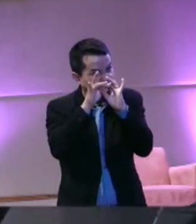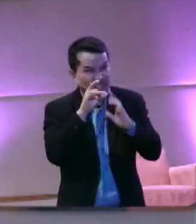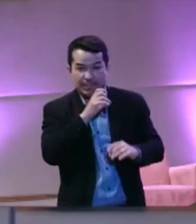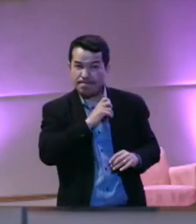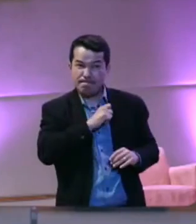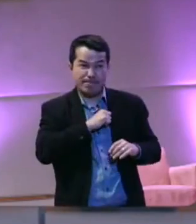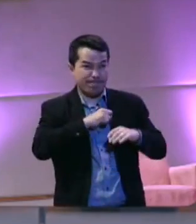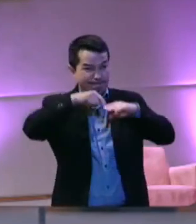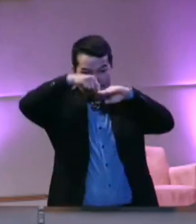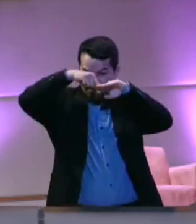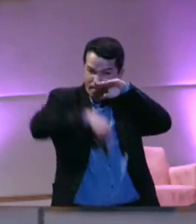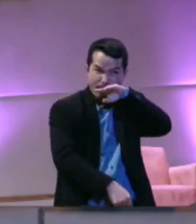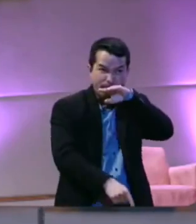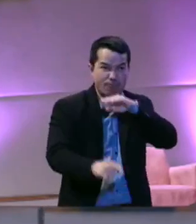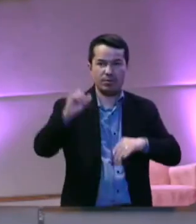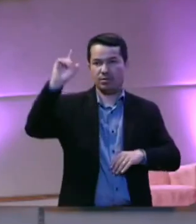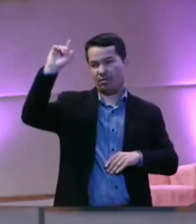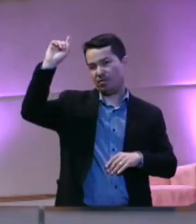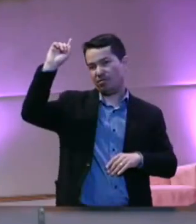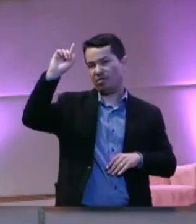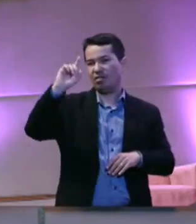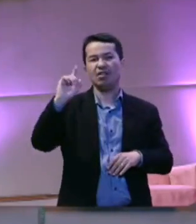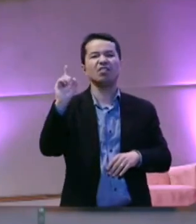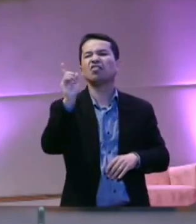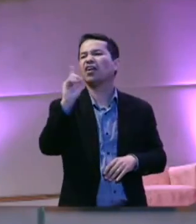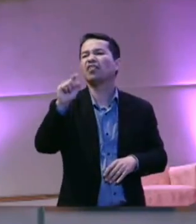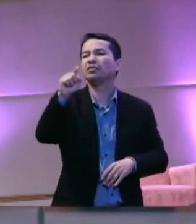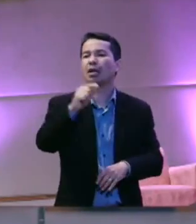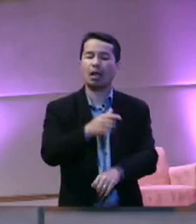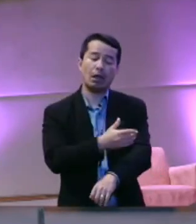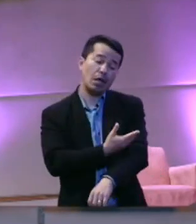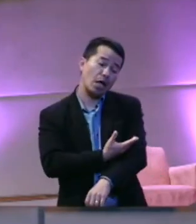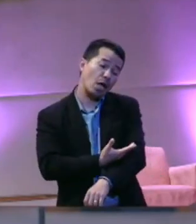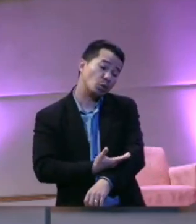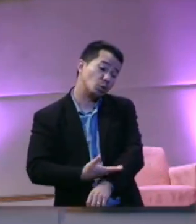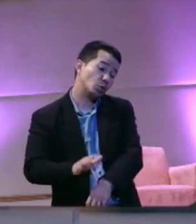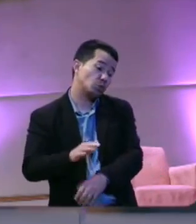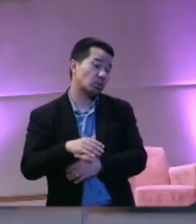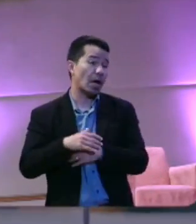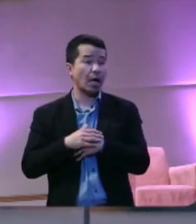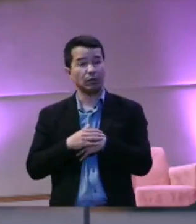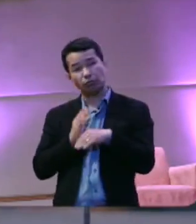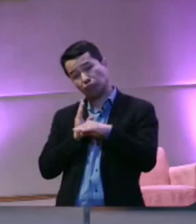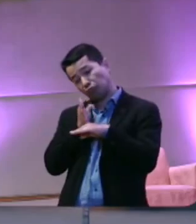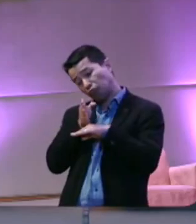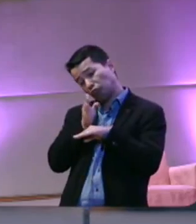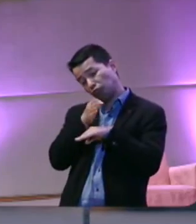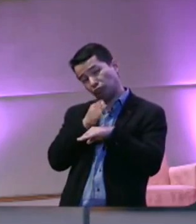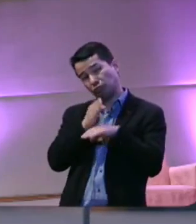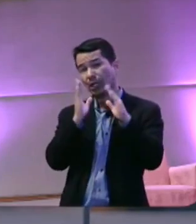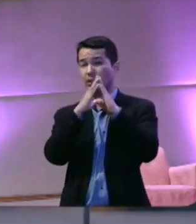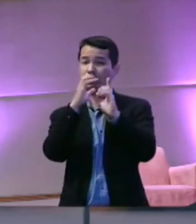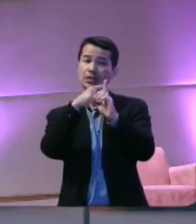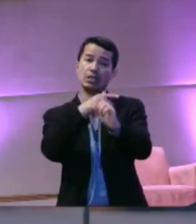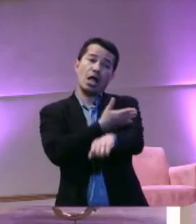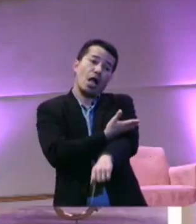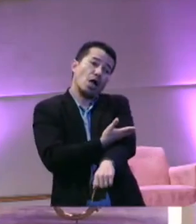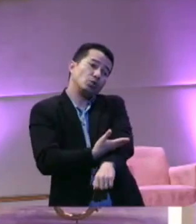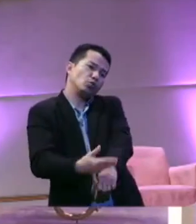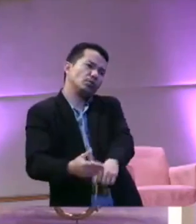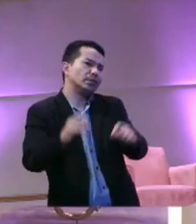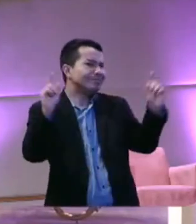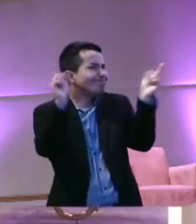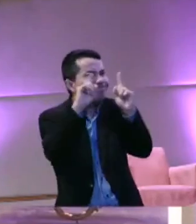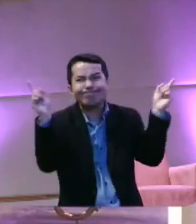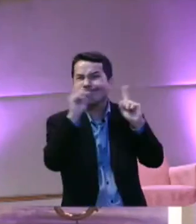sagrado e não algo comum que nós vivemos de segunda a segunda. Sabe que a visitação de Deus, ela nos faz ser